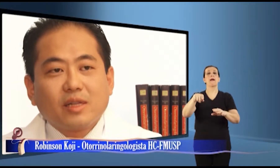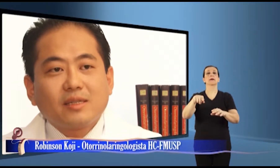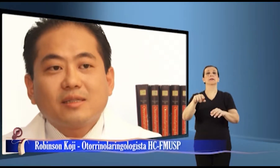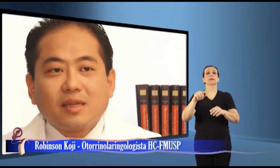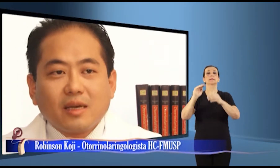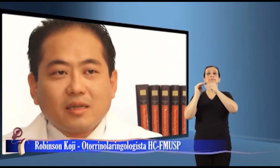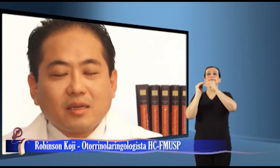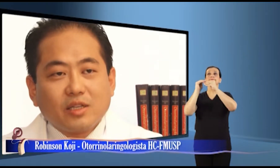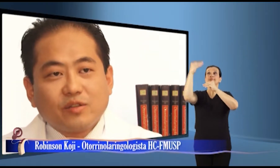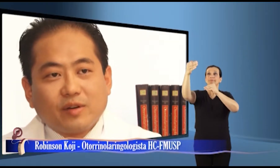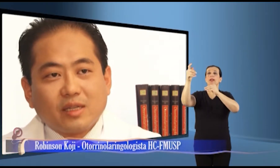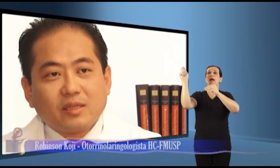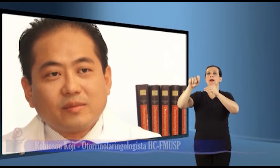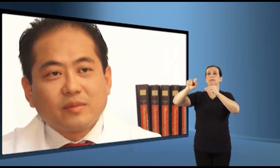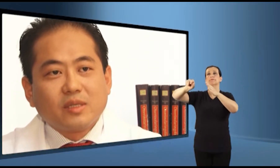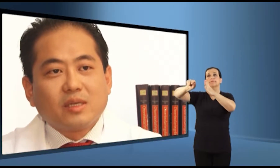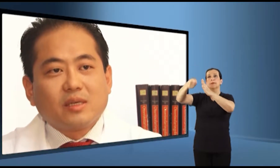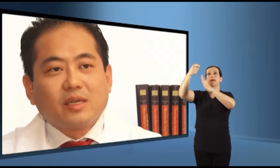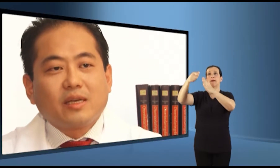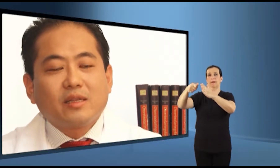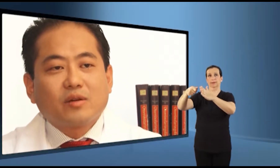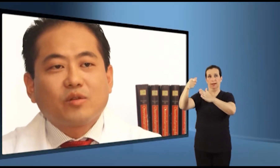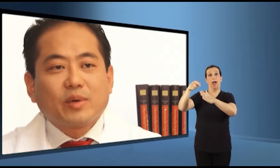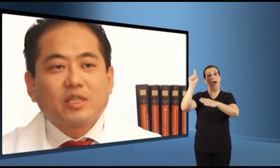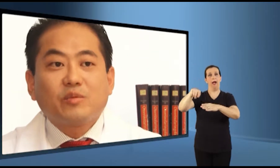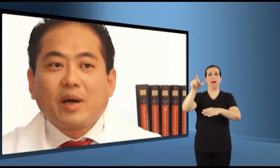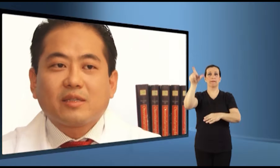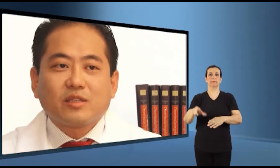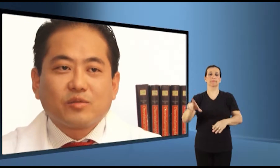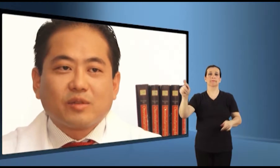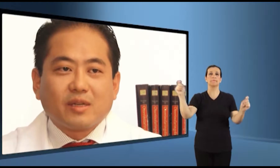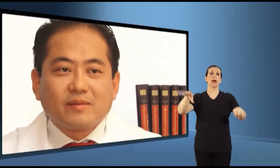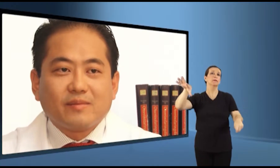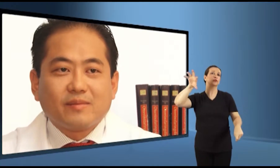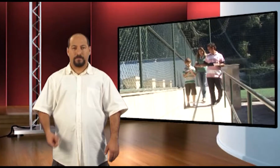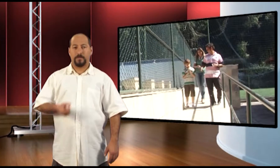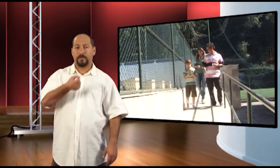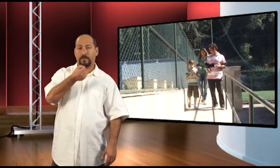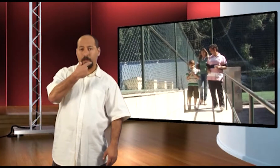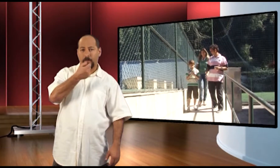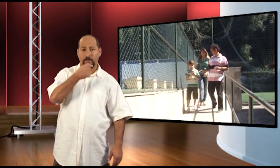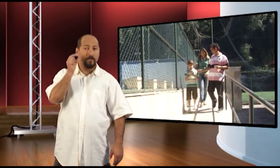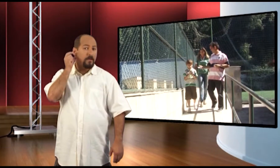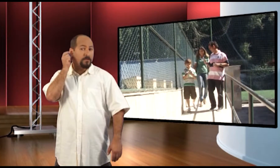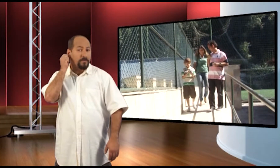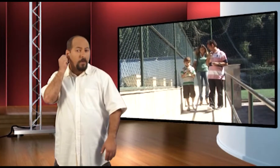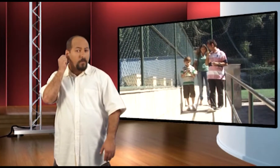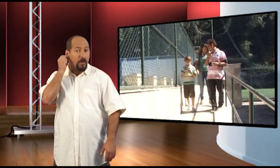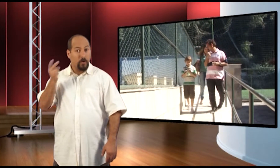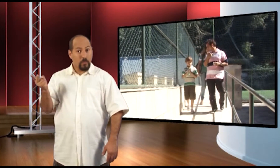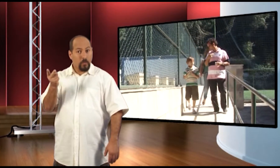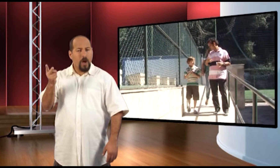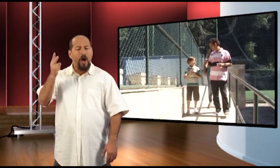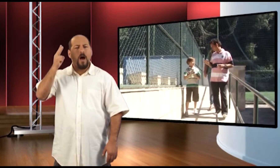que a unidade externa é ativada. E aí então que o paciente passa a escutar.